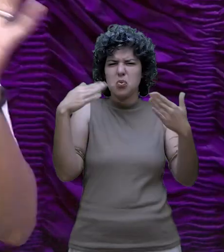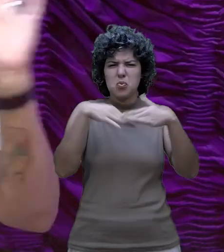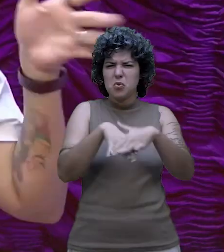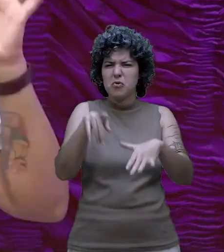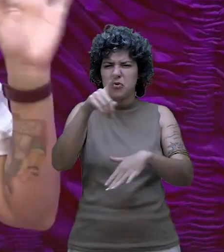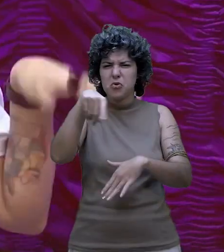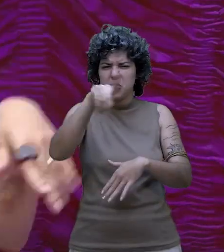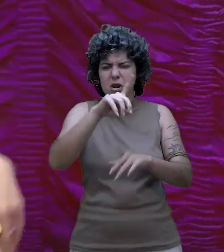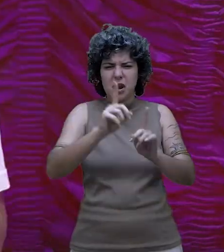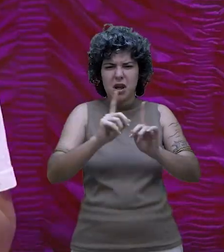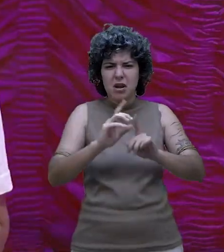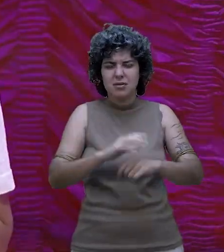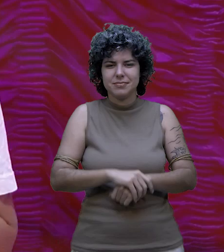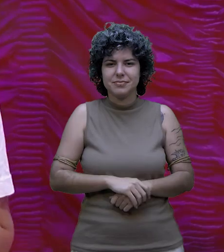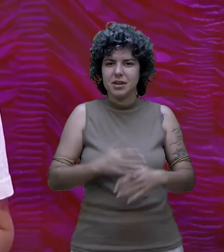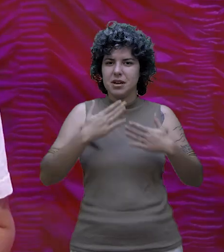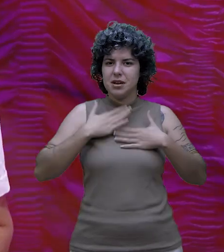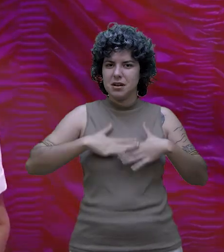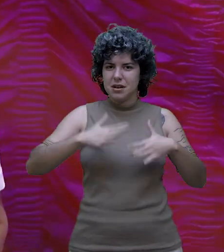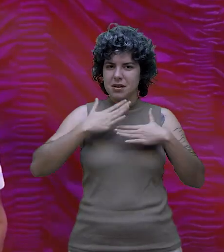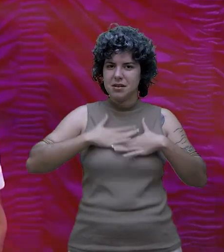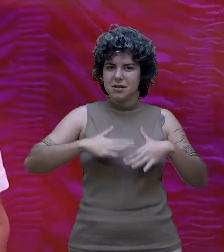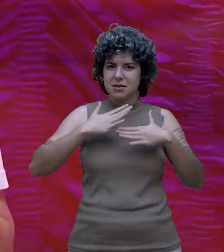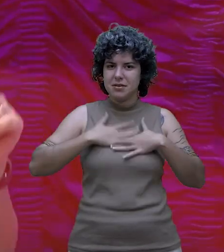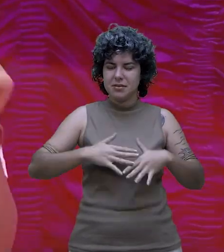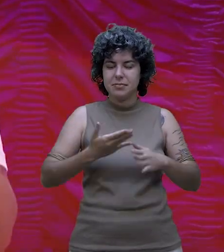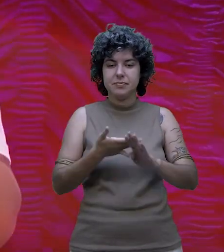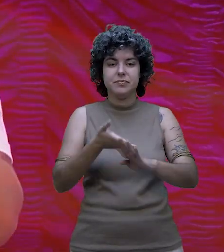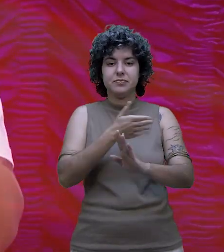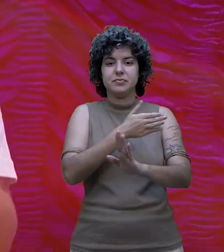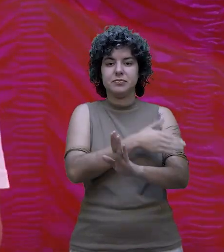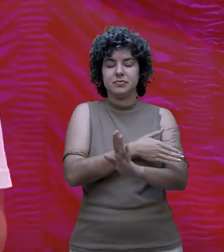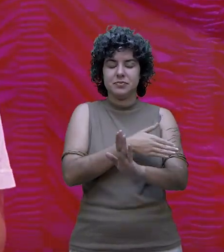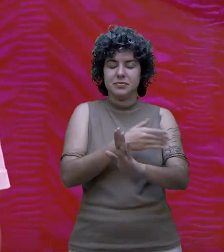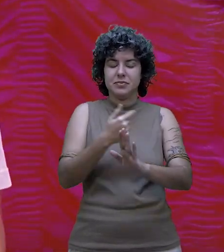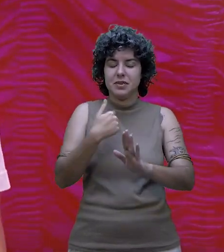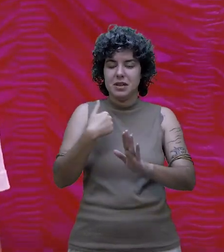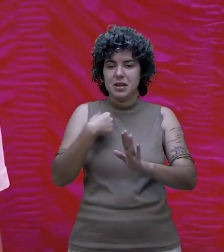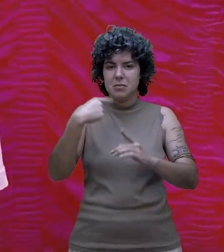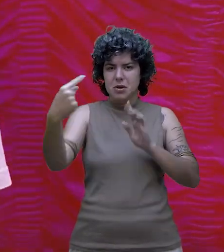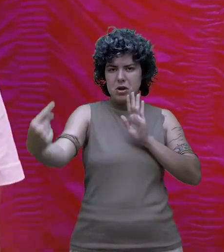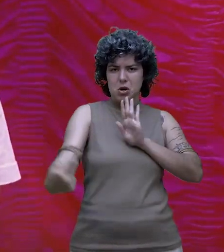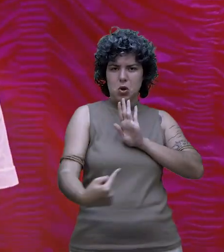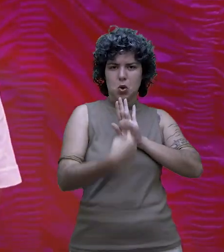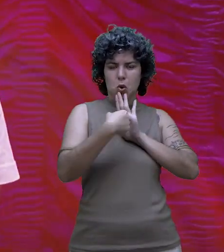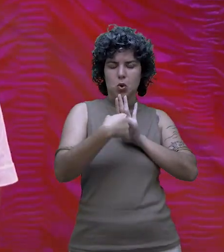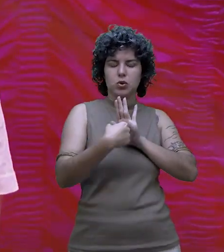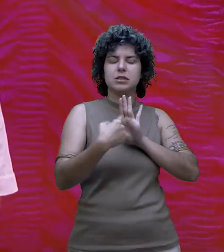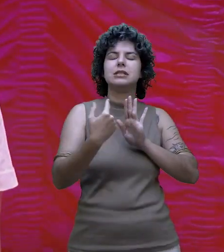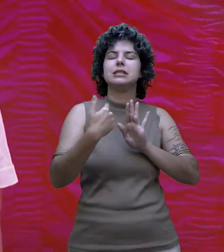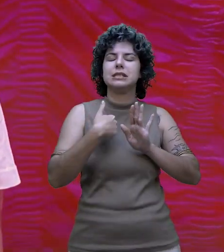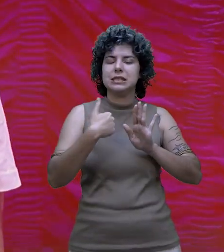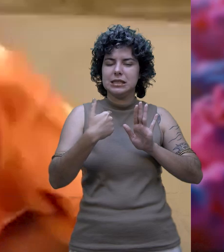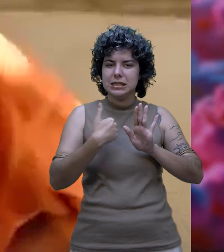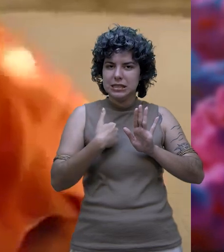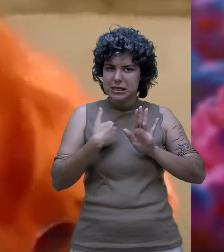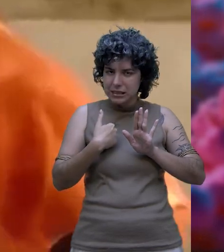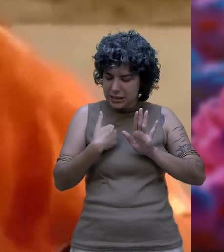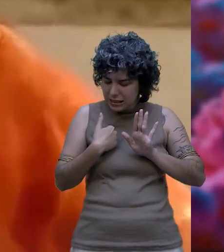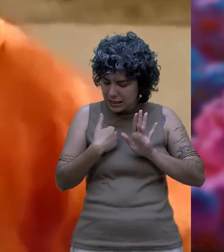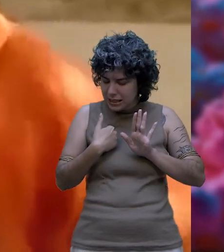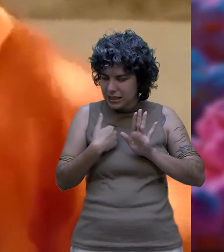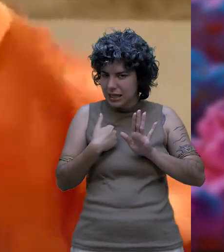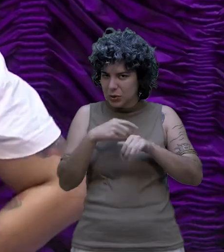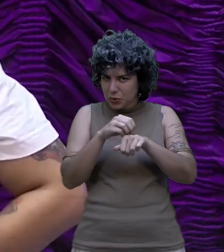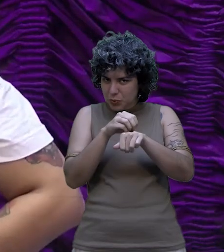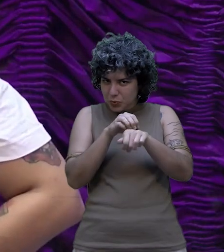Mas calma, calma, calma, que antes que me acusem de estar implantando e doutrinando vocês com ideias comunistinhas... Não, nada